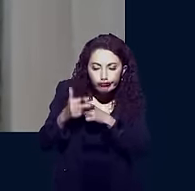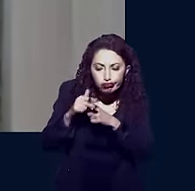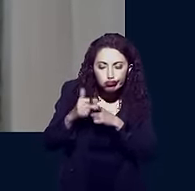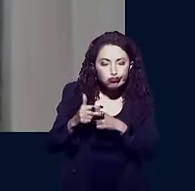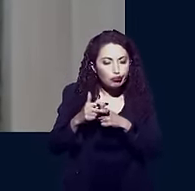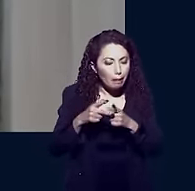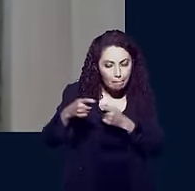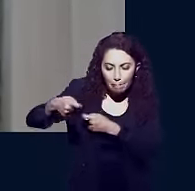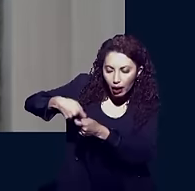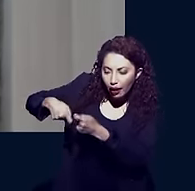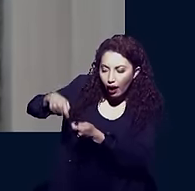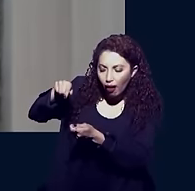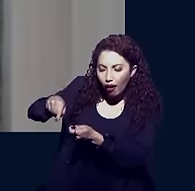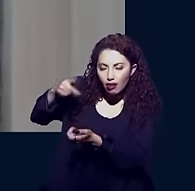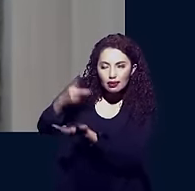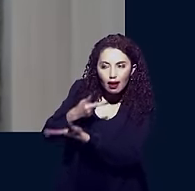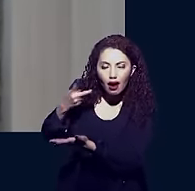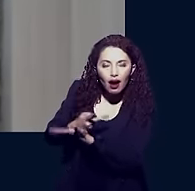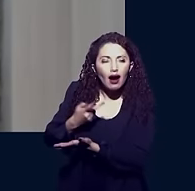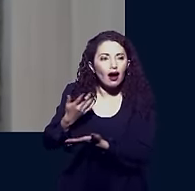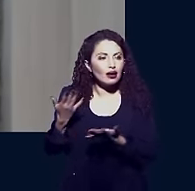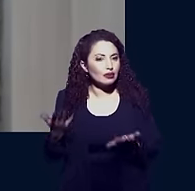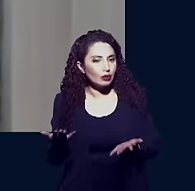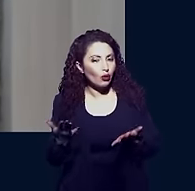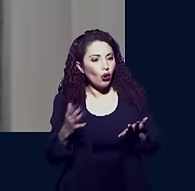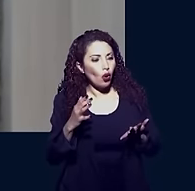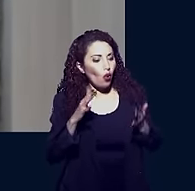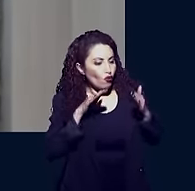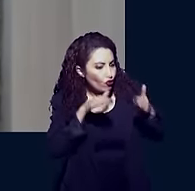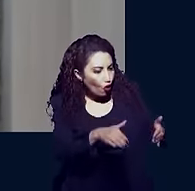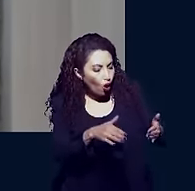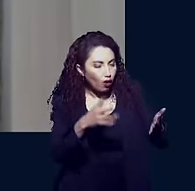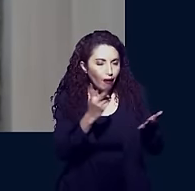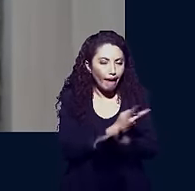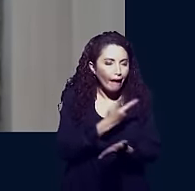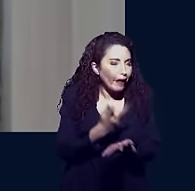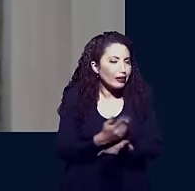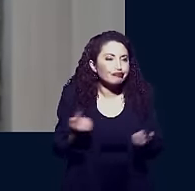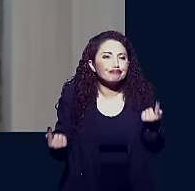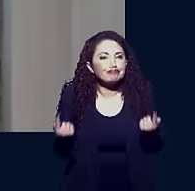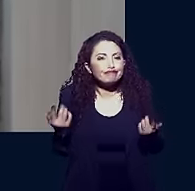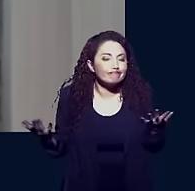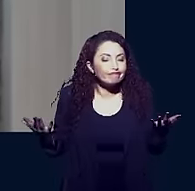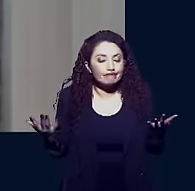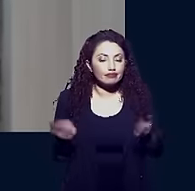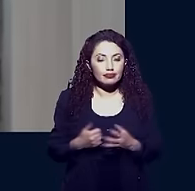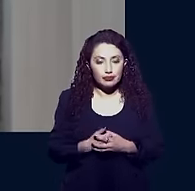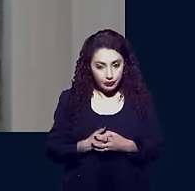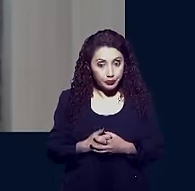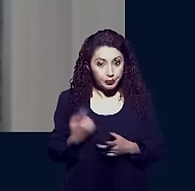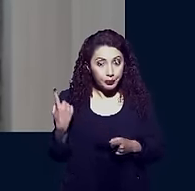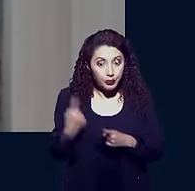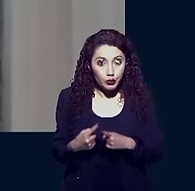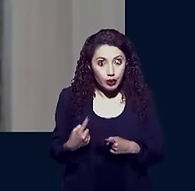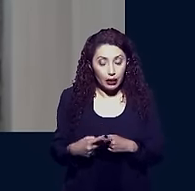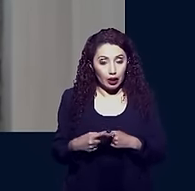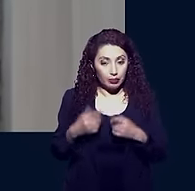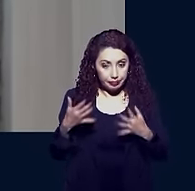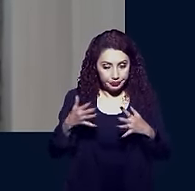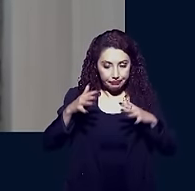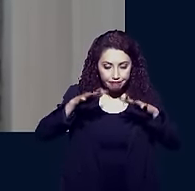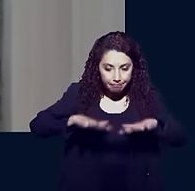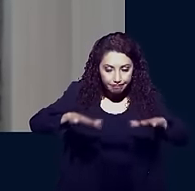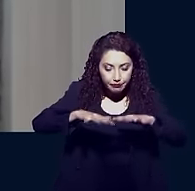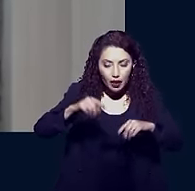mercado tá errado ou se a a o Focus tá errado o Sara eh Por quê o cenário Brasil tinha